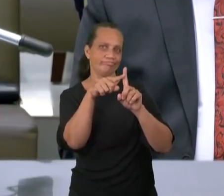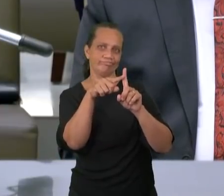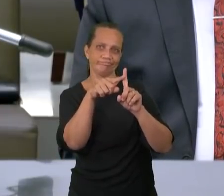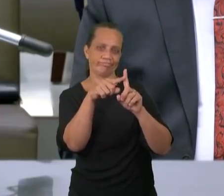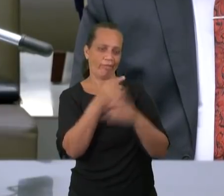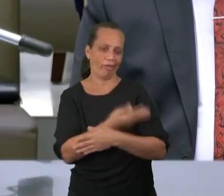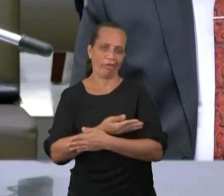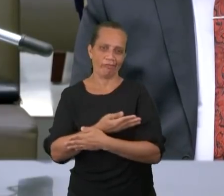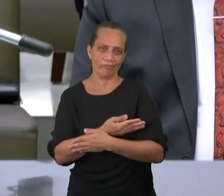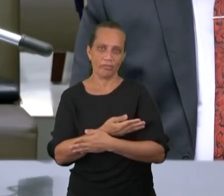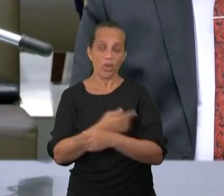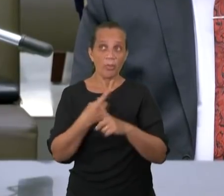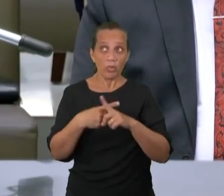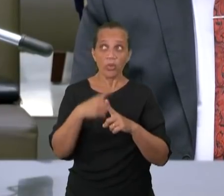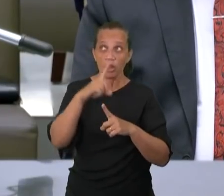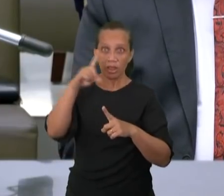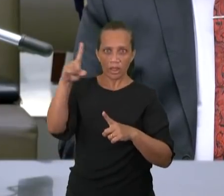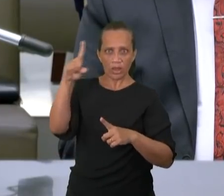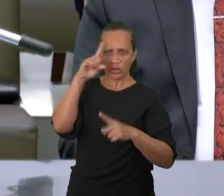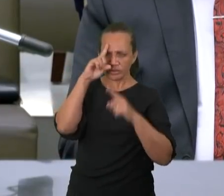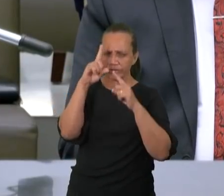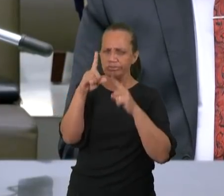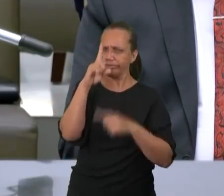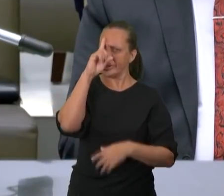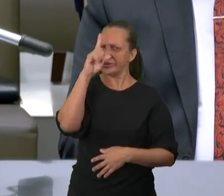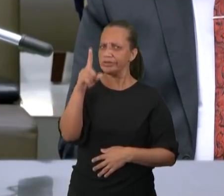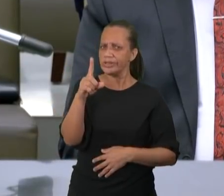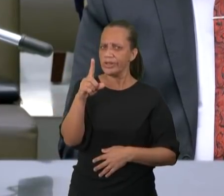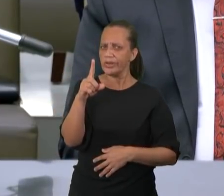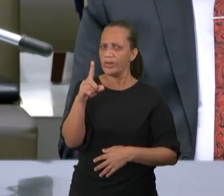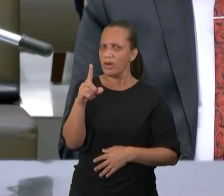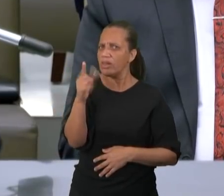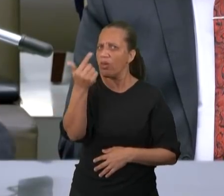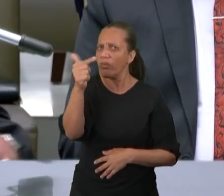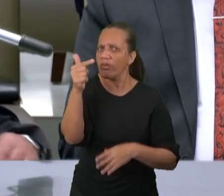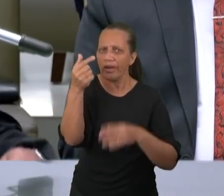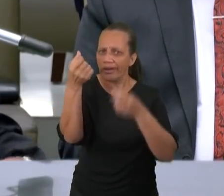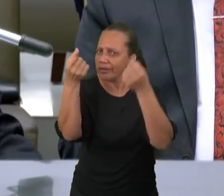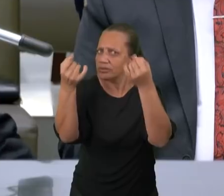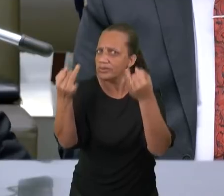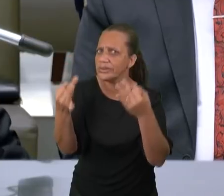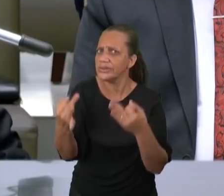Porque tem decisões que Deus toma, irmãos, que não tem explicação.